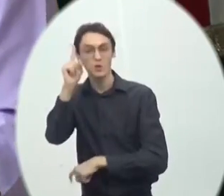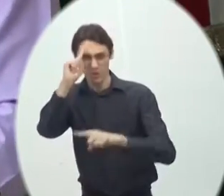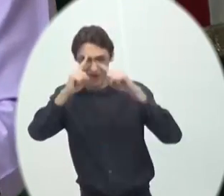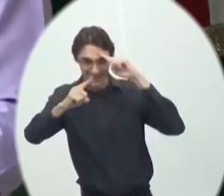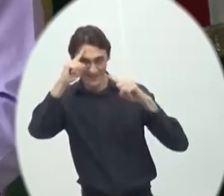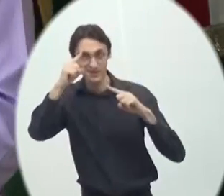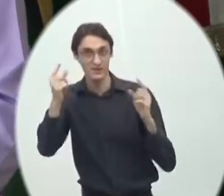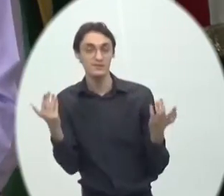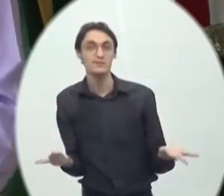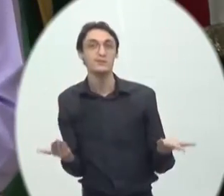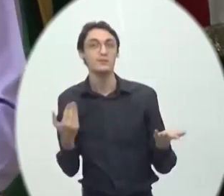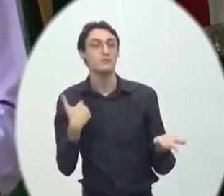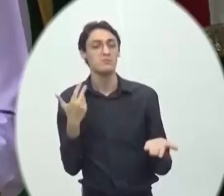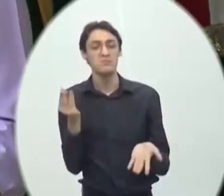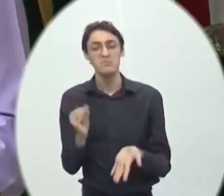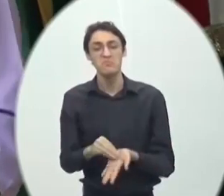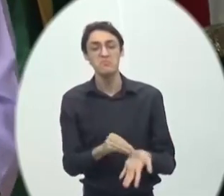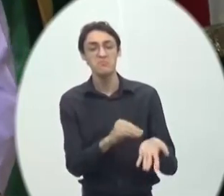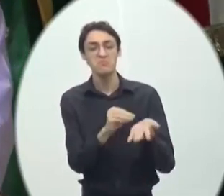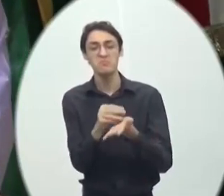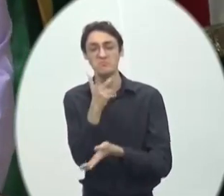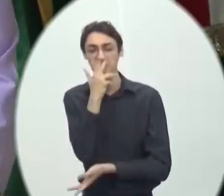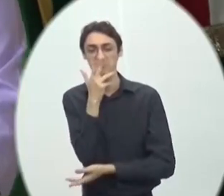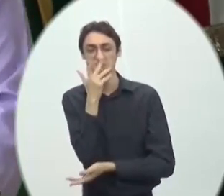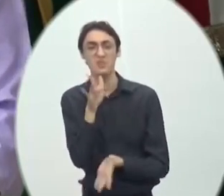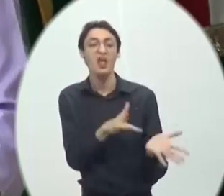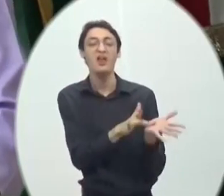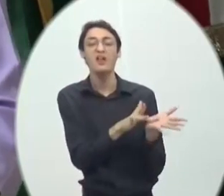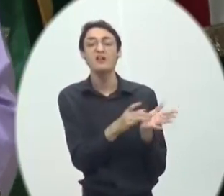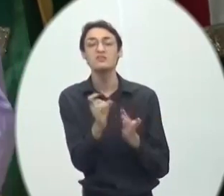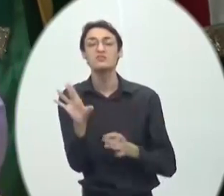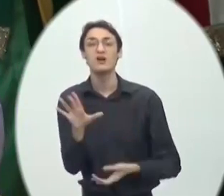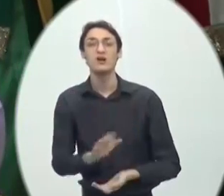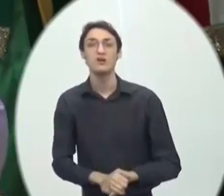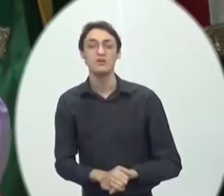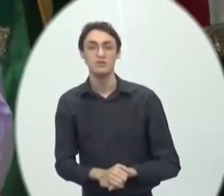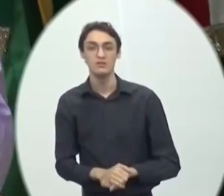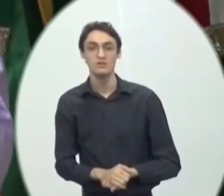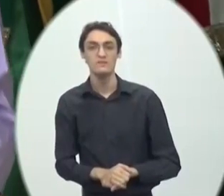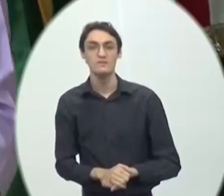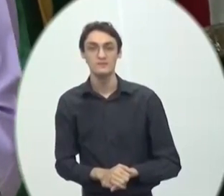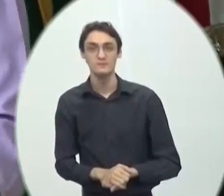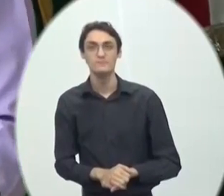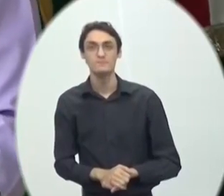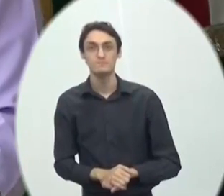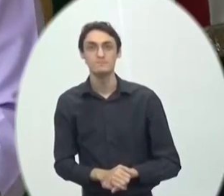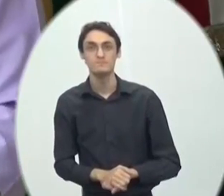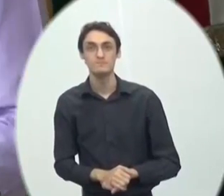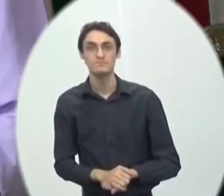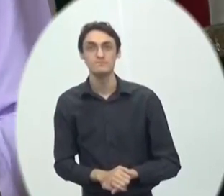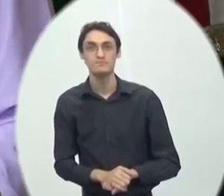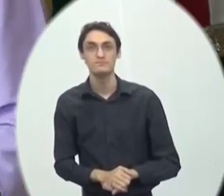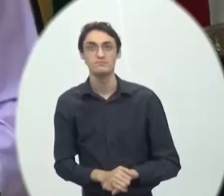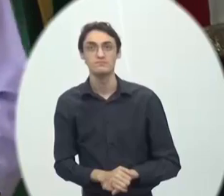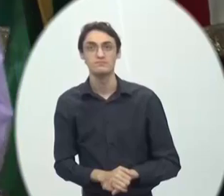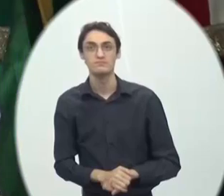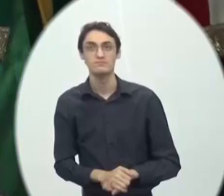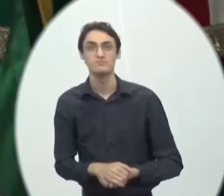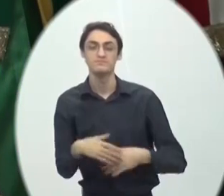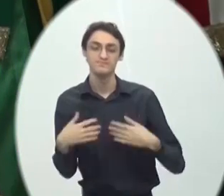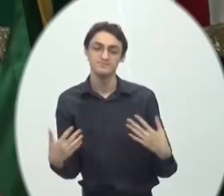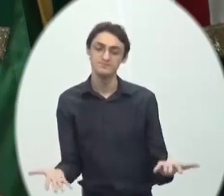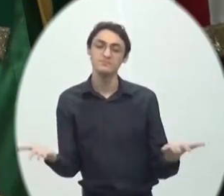que, pois é, o faz de conta. Não, vai ali naquele cantinho, prova rapidinho que está tudo certinho. Bom, então está na